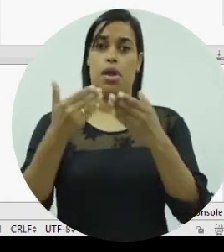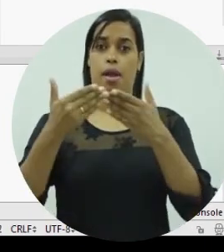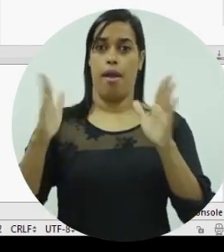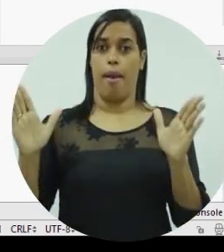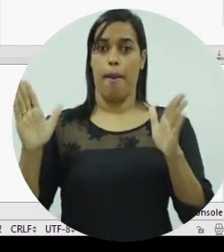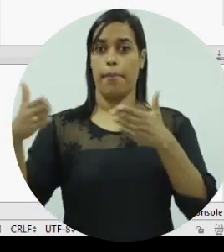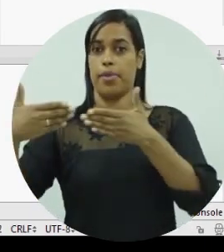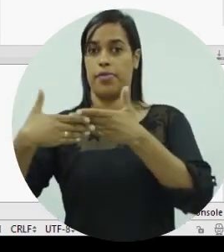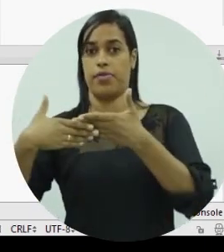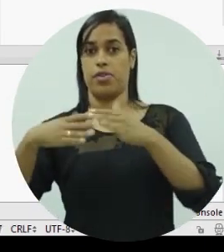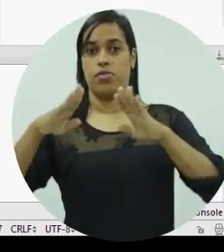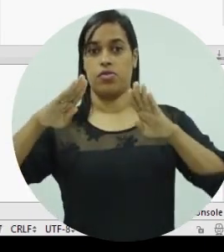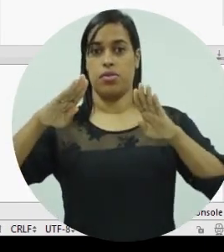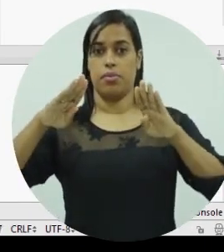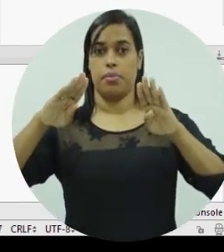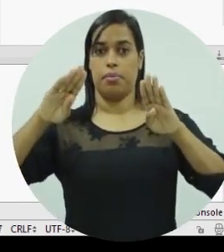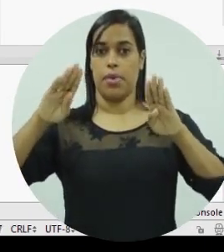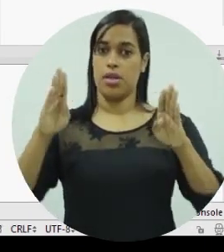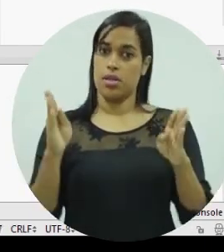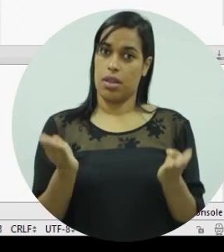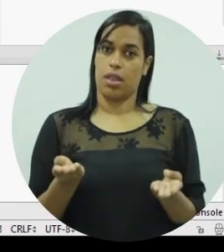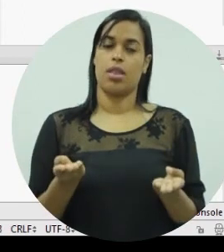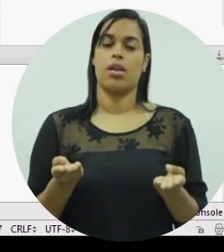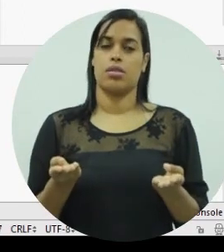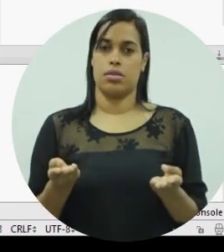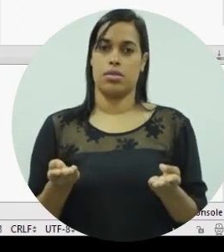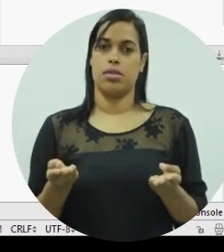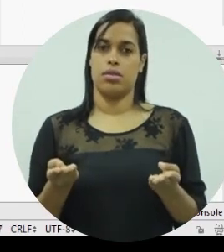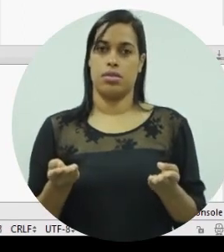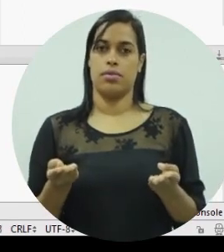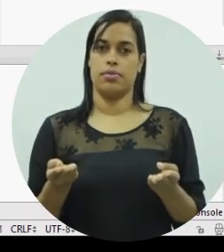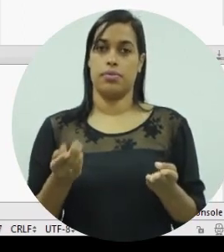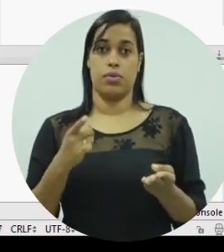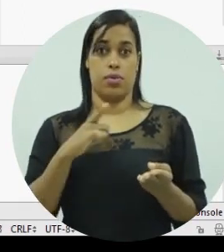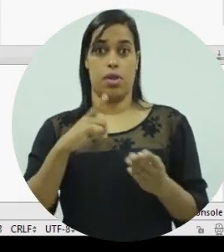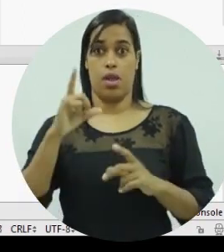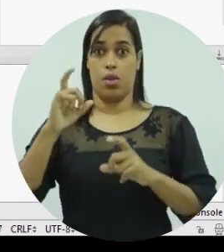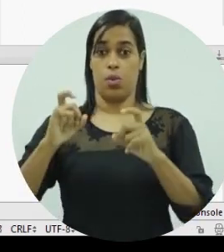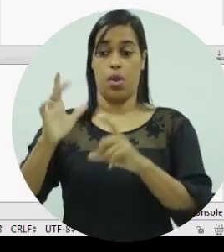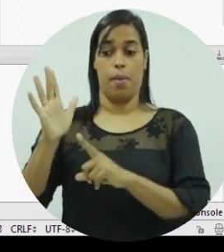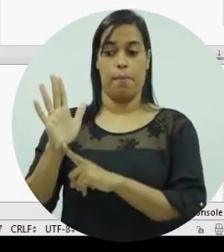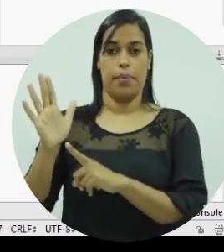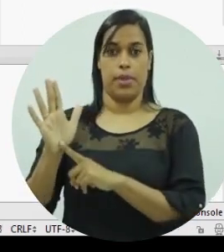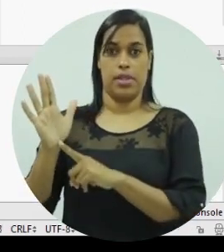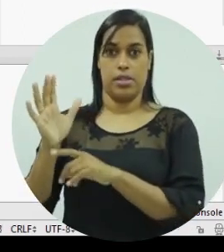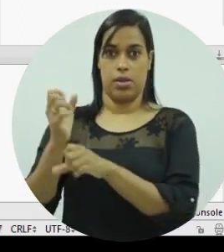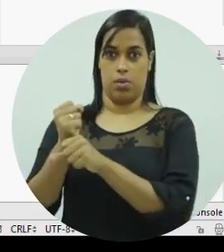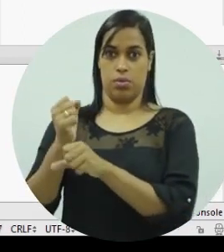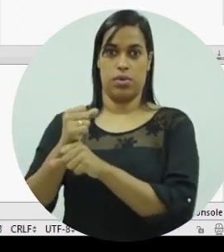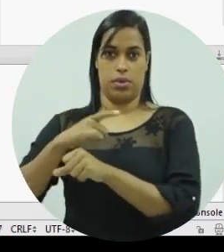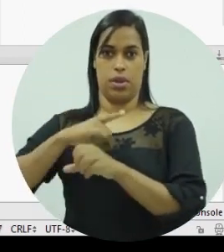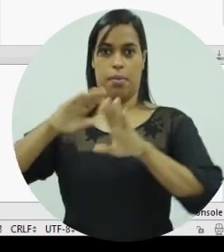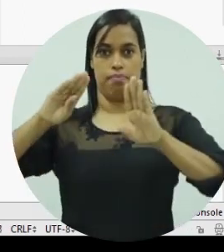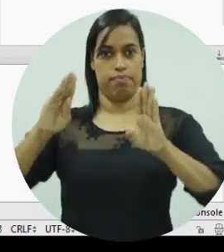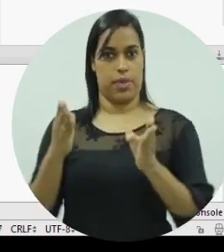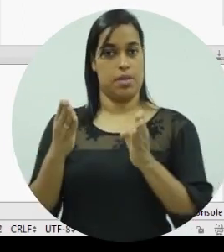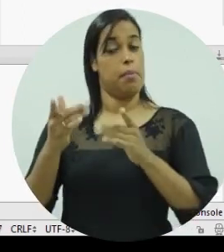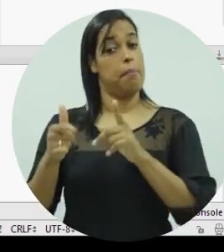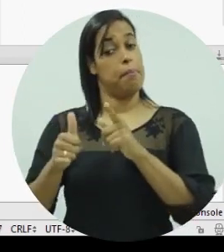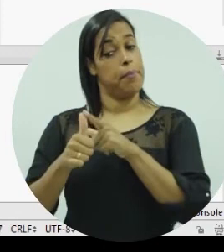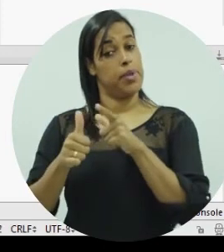utilizamos abre e fecha parêntese. Quando numa expressão existe